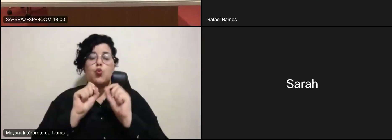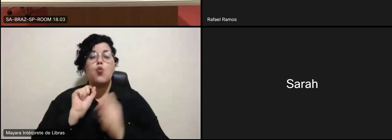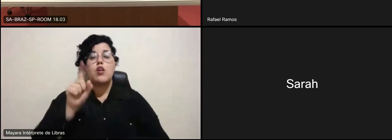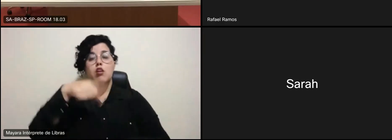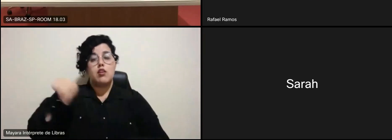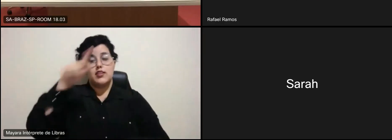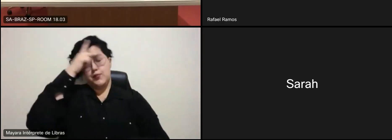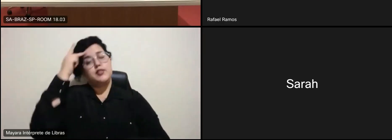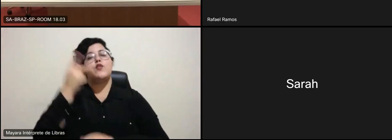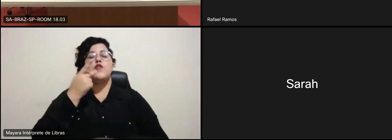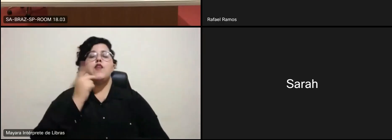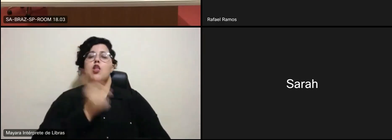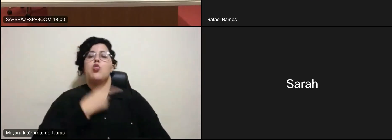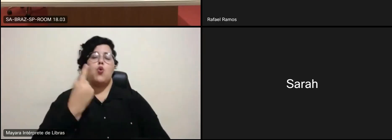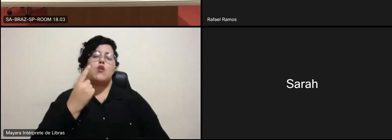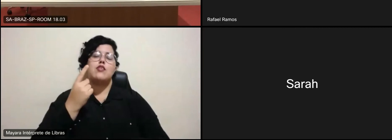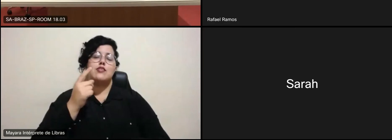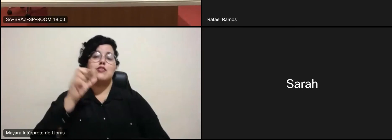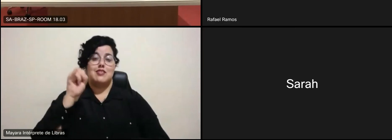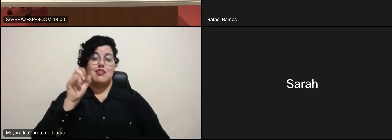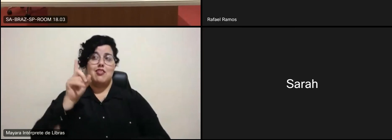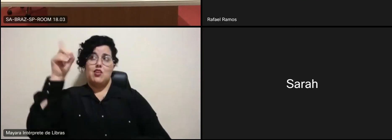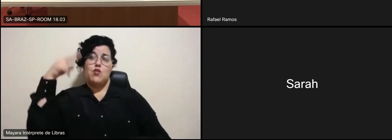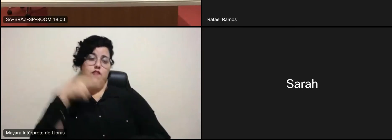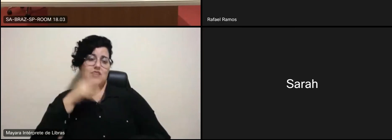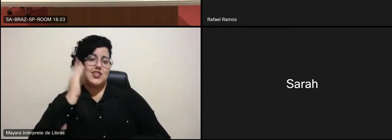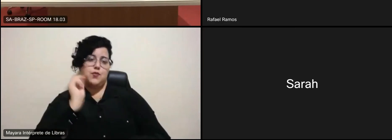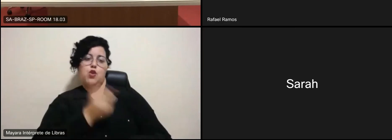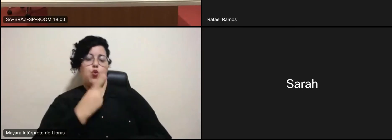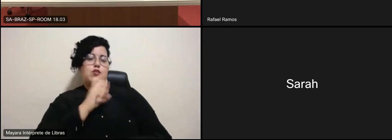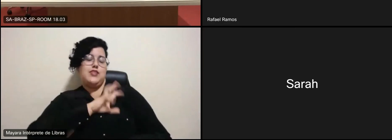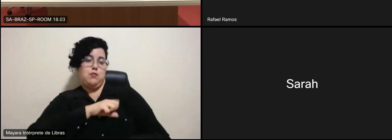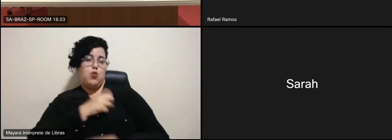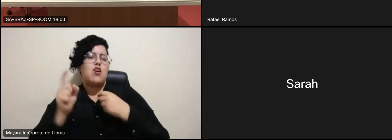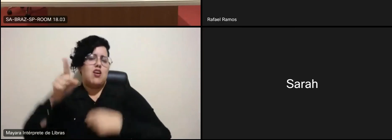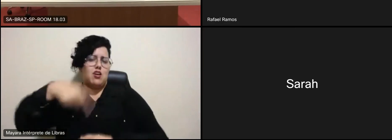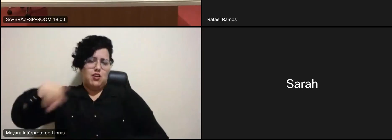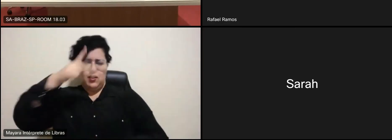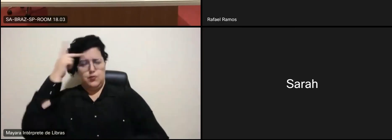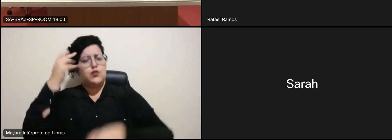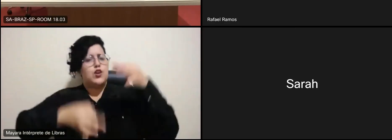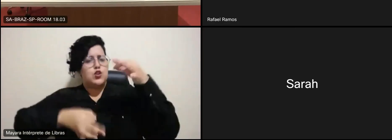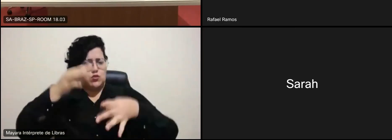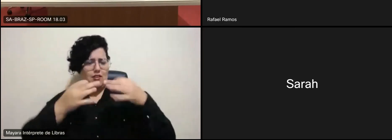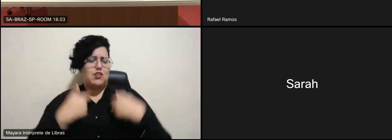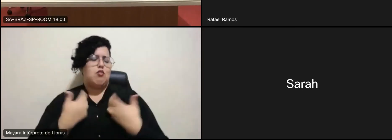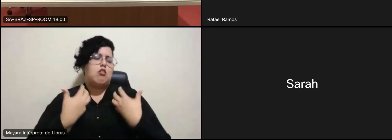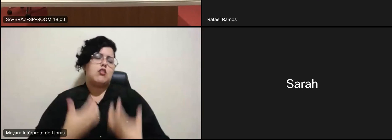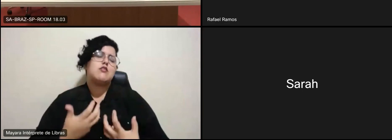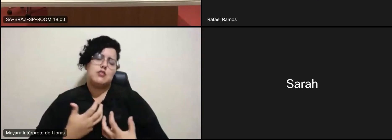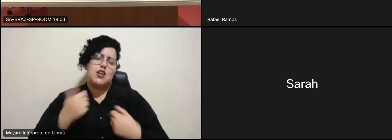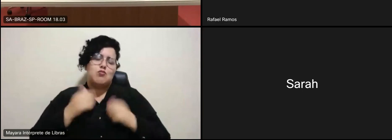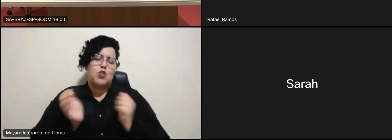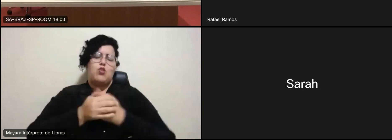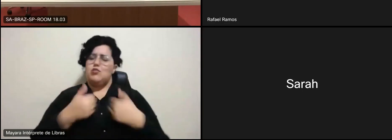nós, seus pais, Deus e coisas tais, quando ouvirem rumores do nosso amor? Baby, eu já cansei de me esconder entre olhares